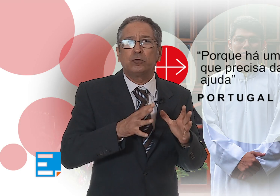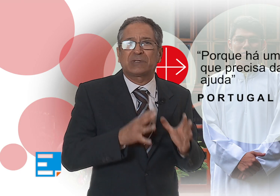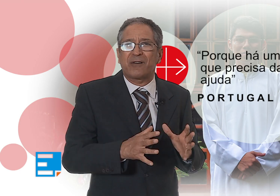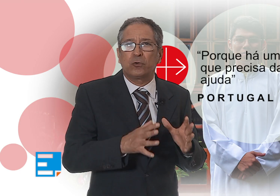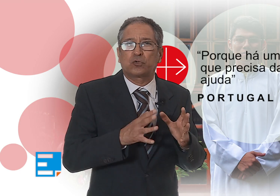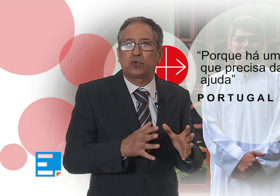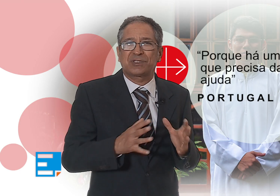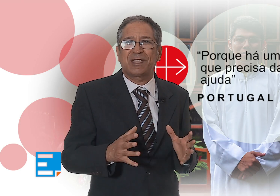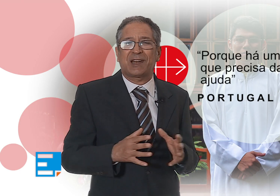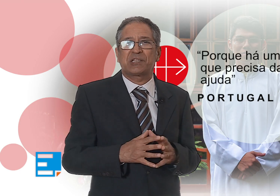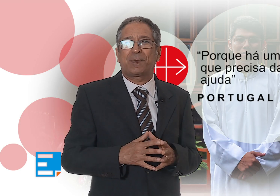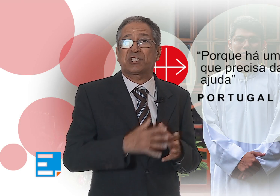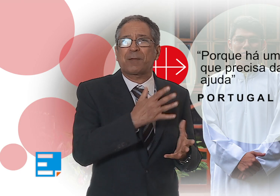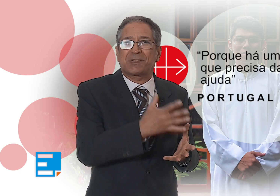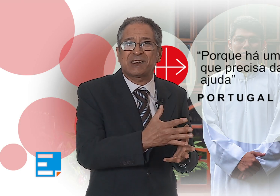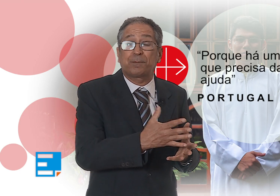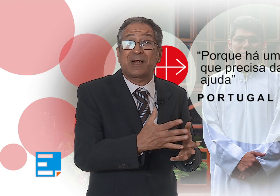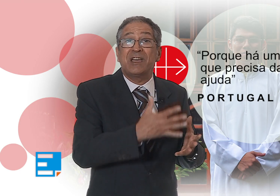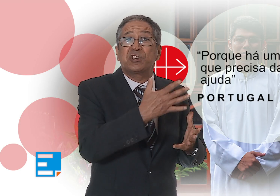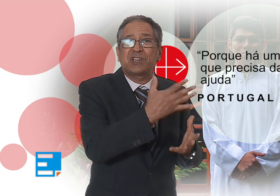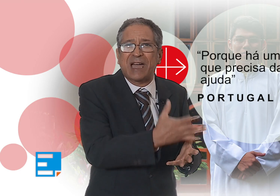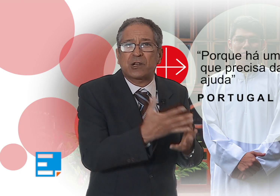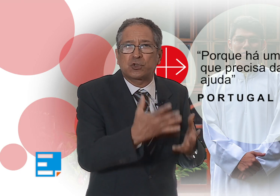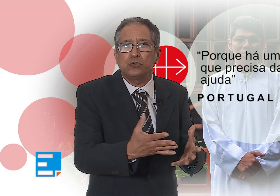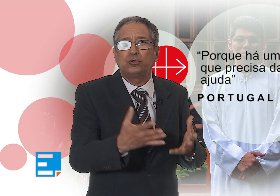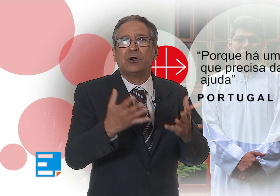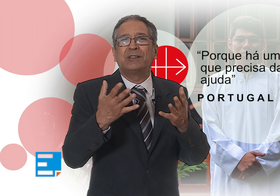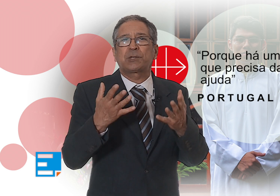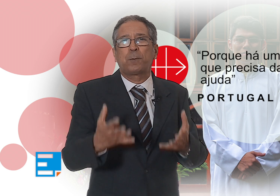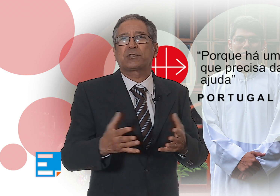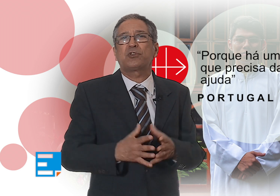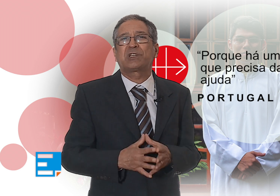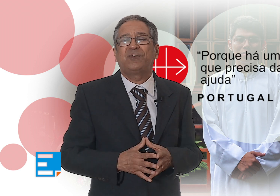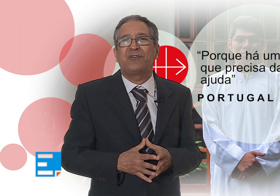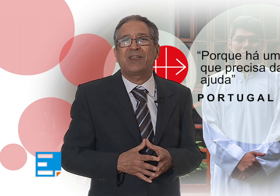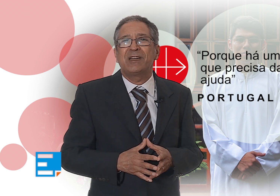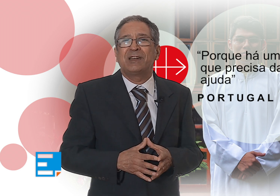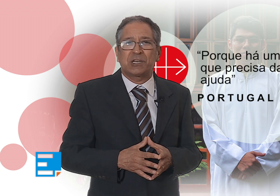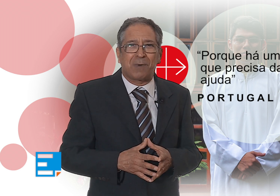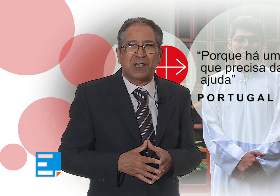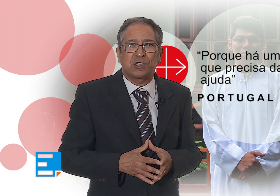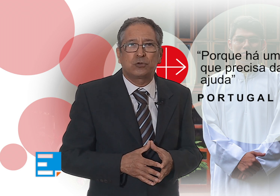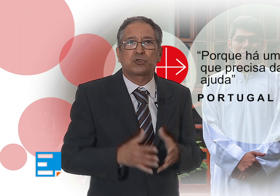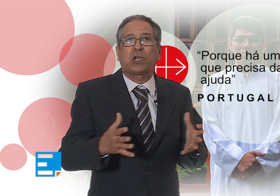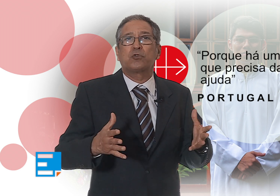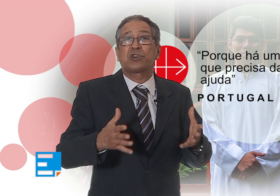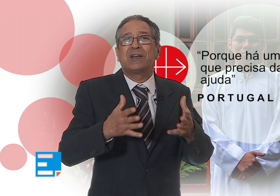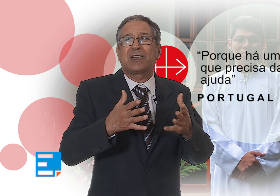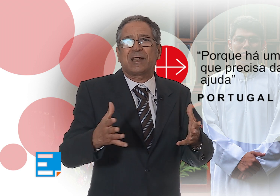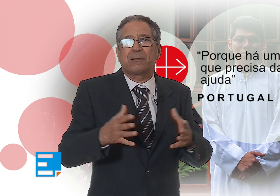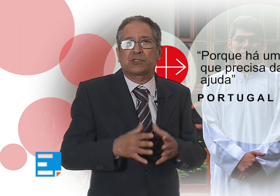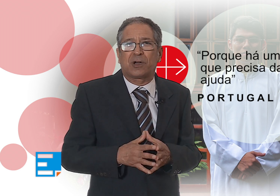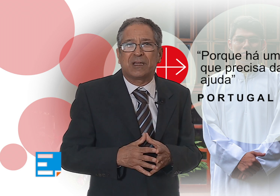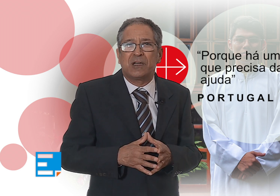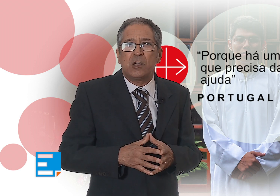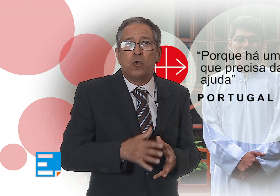É notável o esforço da Igreja para estar presente, para chegar junto das populações que vivem nas margens dos rios da